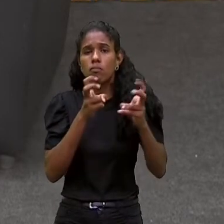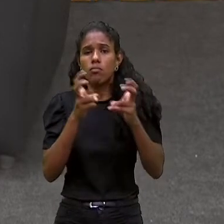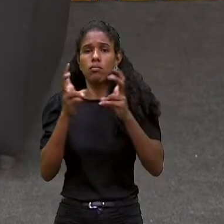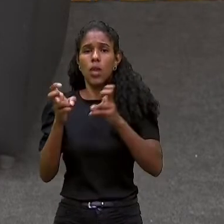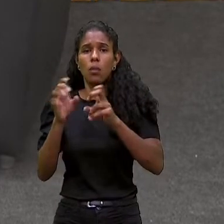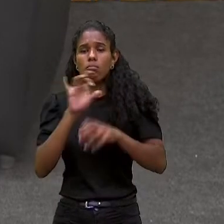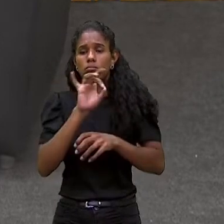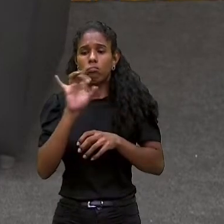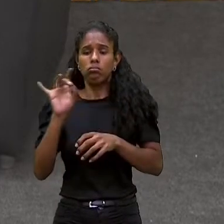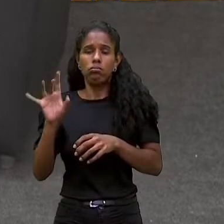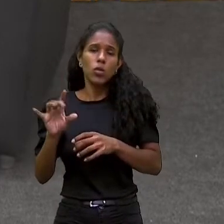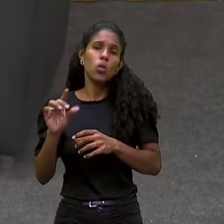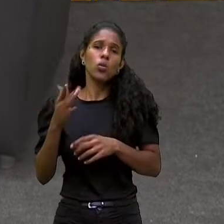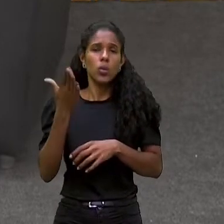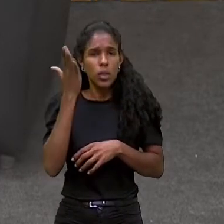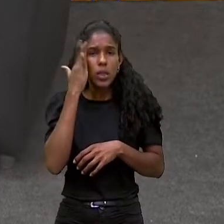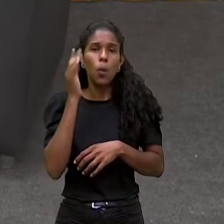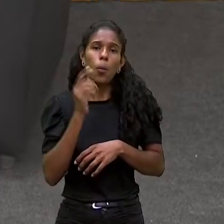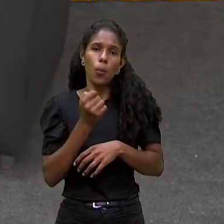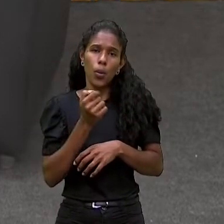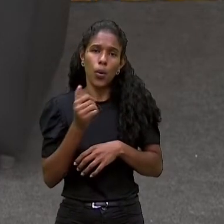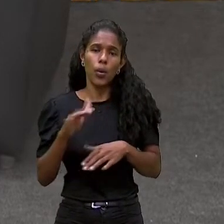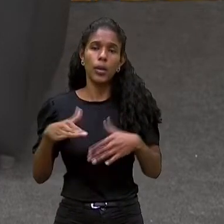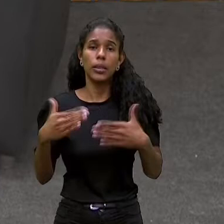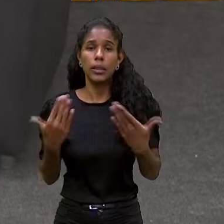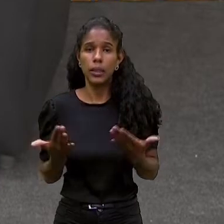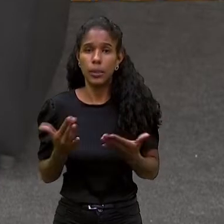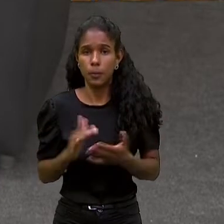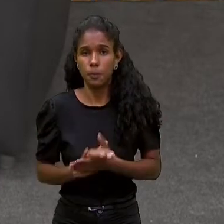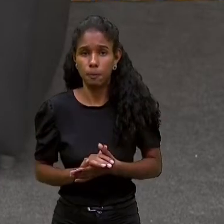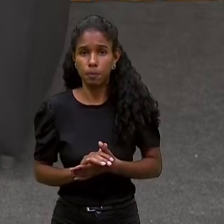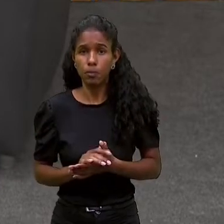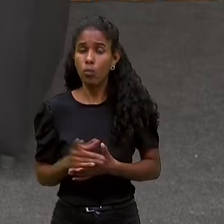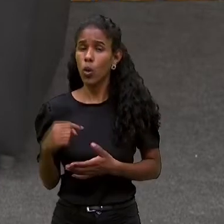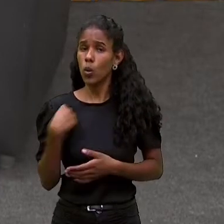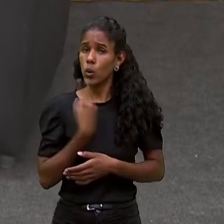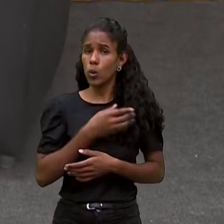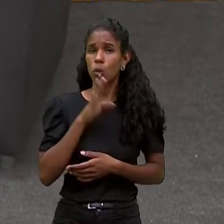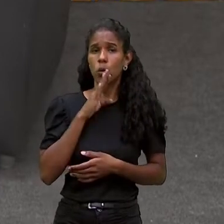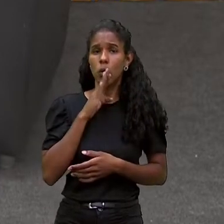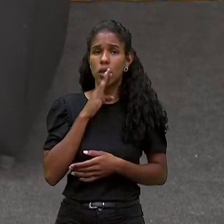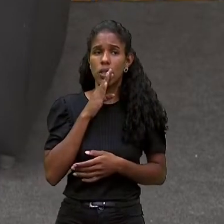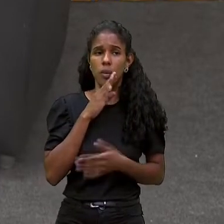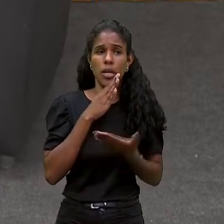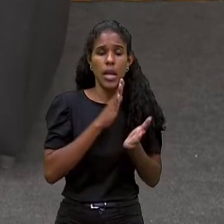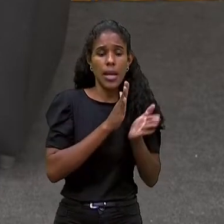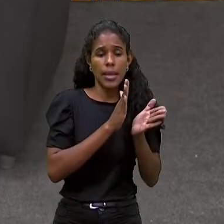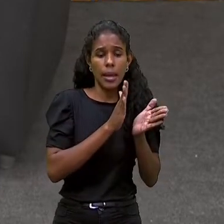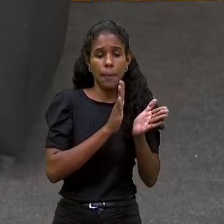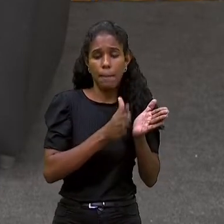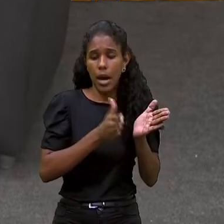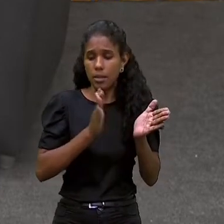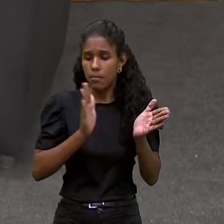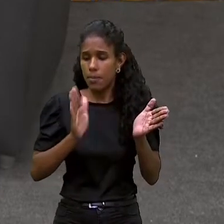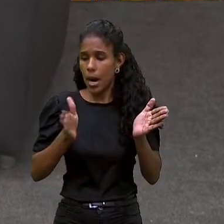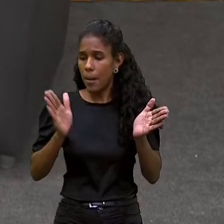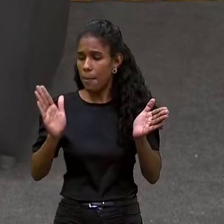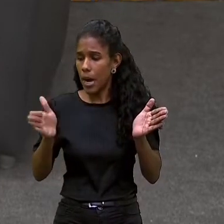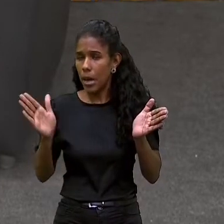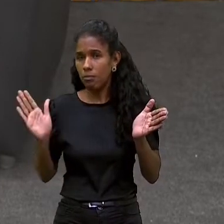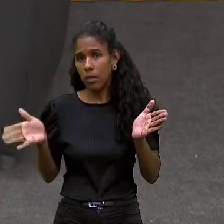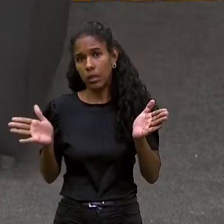profunda, como a do livro, a gente acaba correndo dela. Porque o nosso conhecimento é fragmentado. Nós temos uma tendência, você vai lá para o